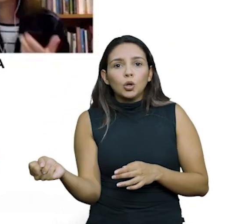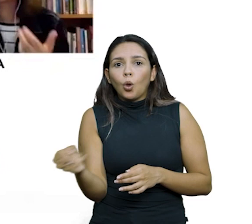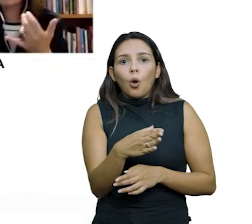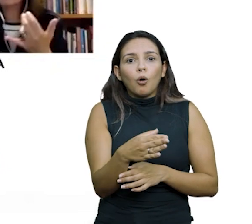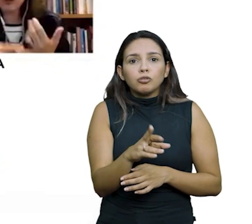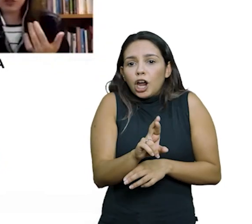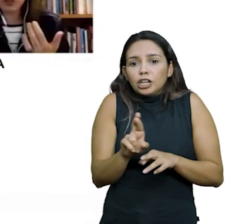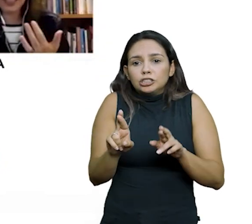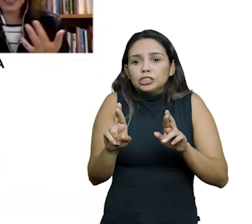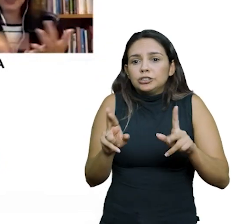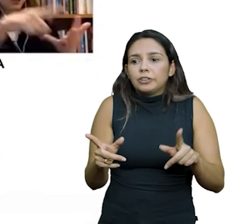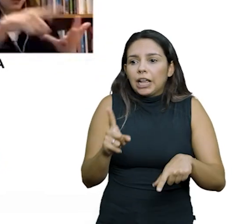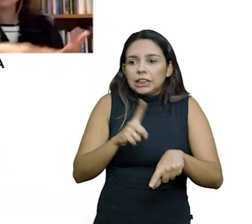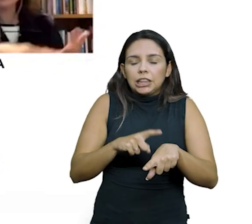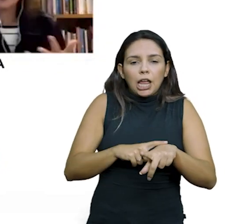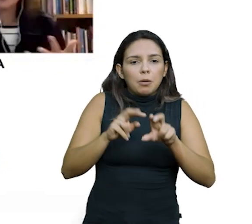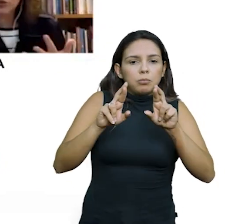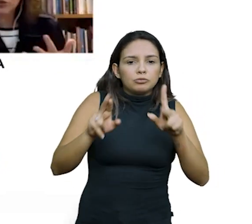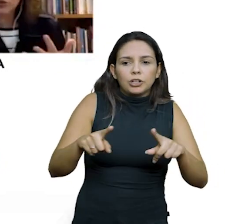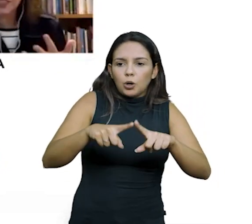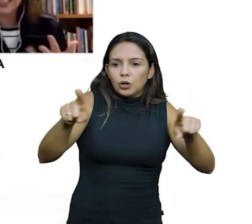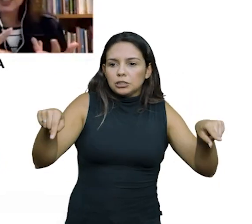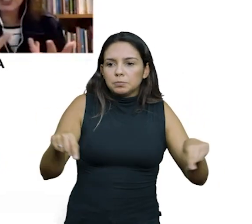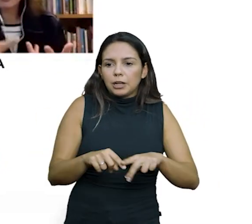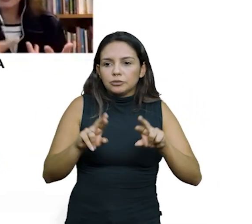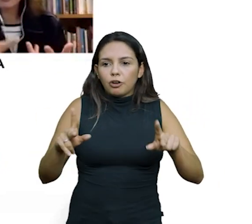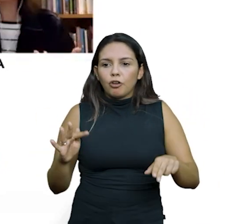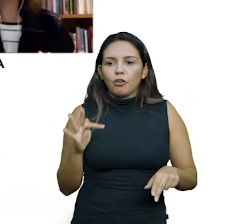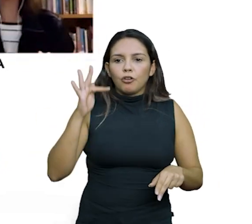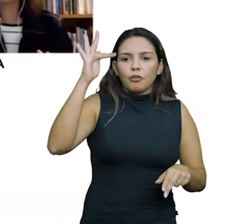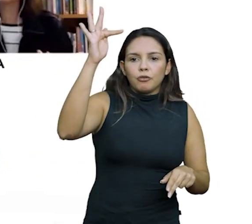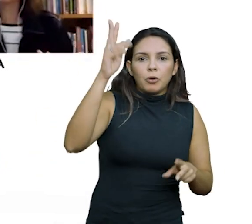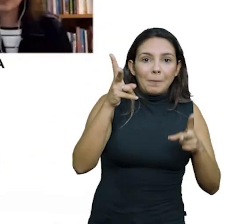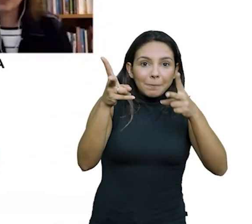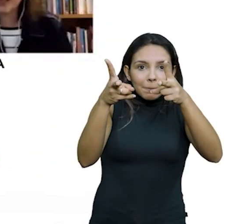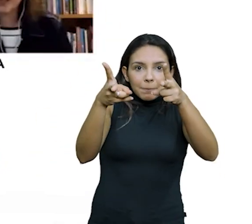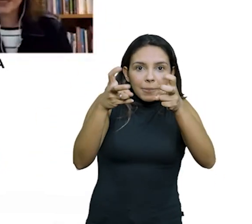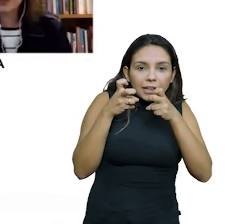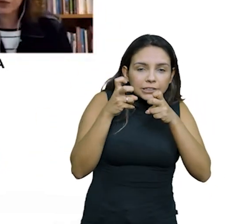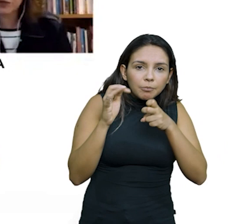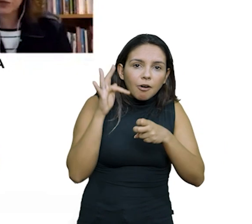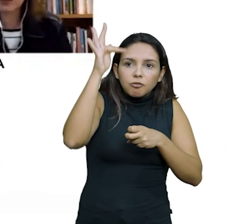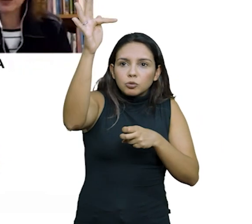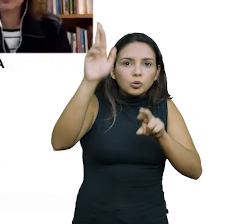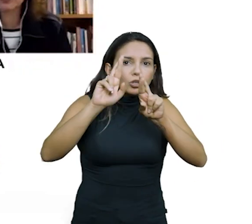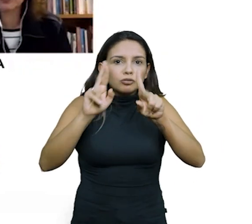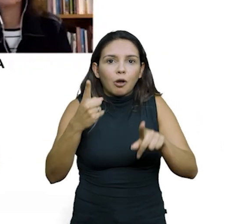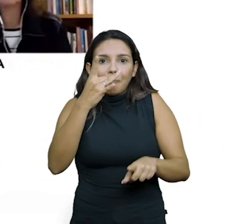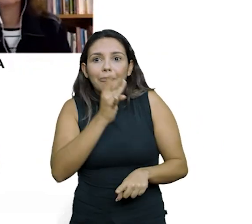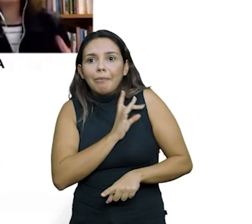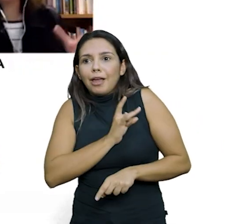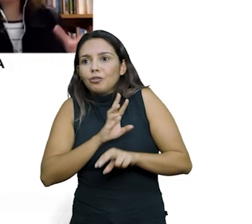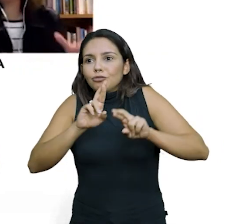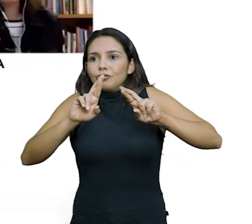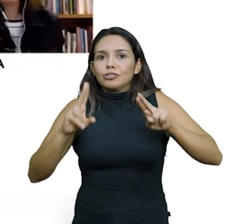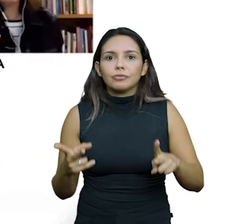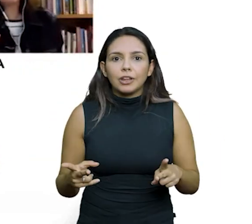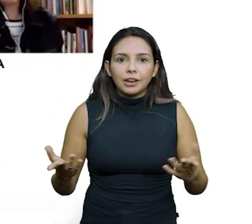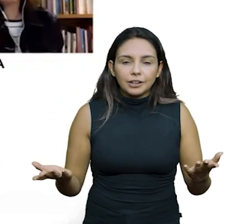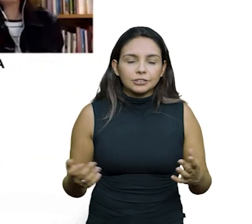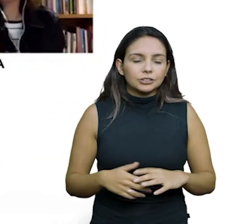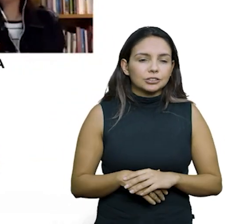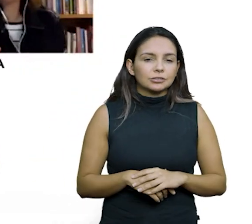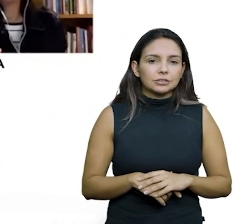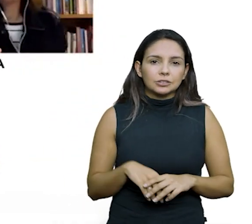tempo diferente, é um espaço diferente, é um futuro, a percepção do futuro diferente, é um medo diferente,